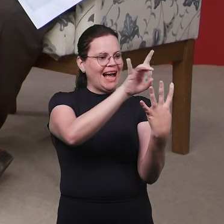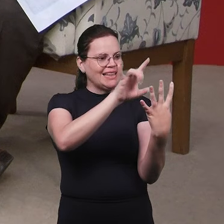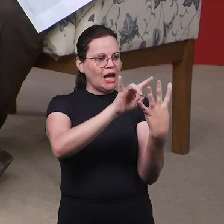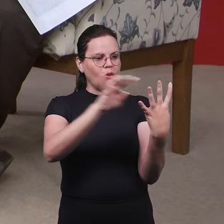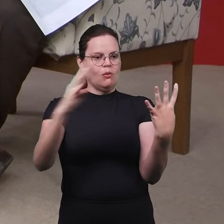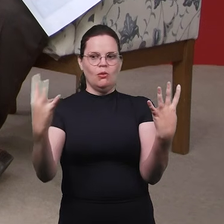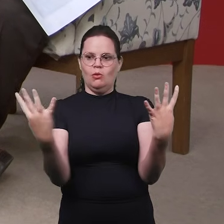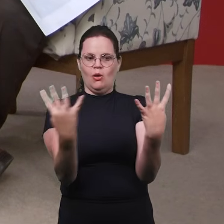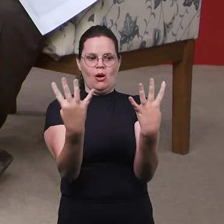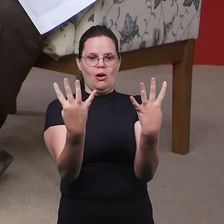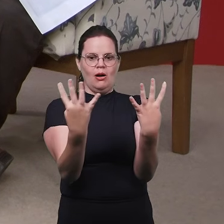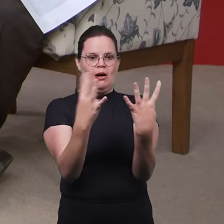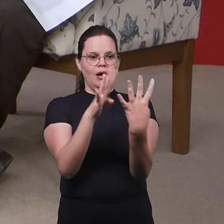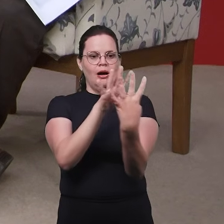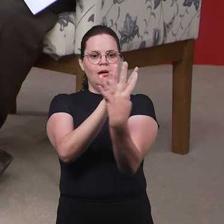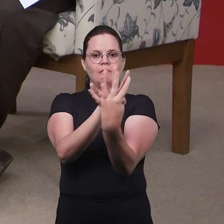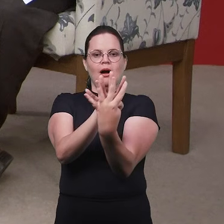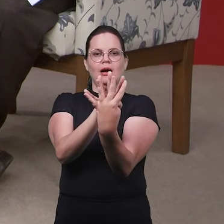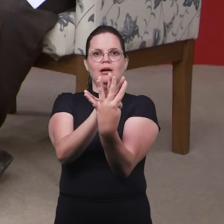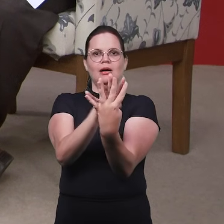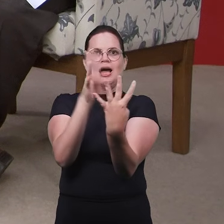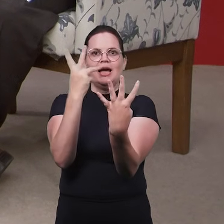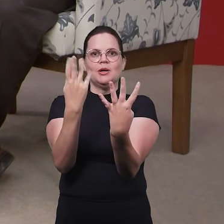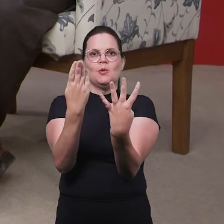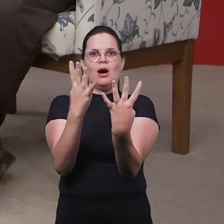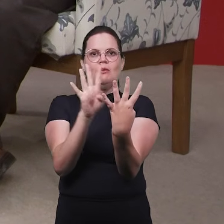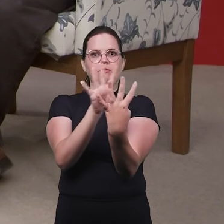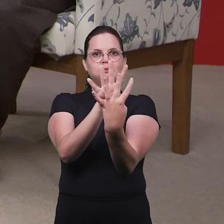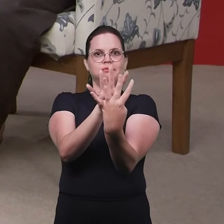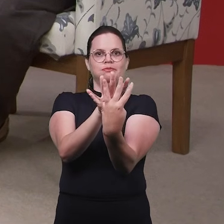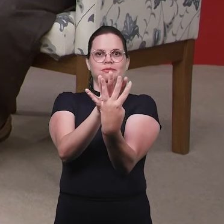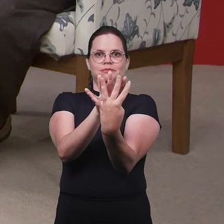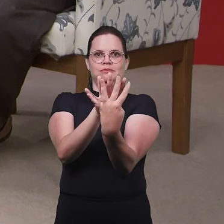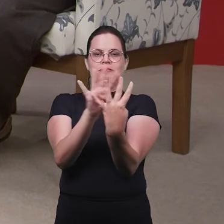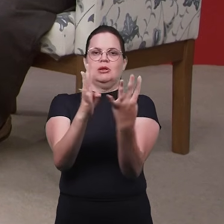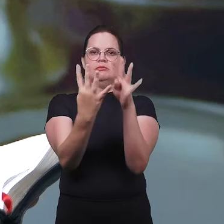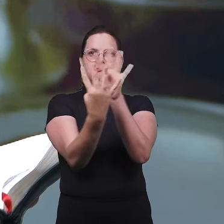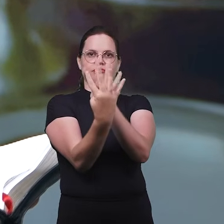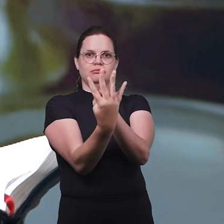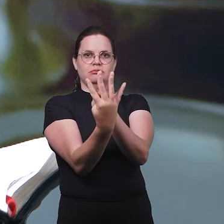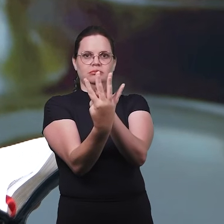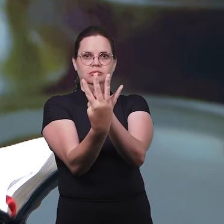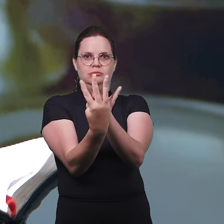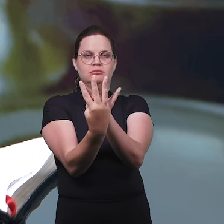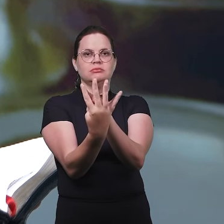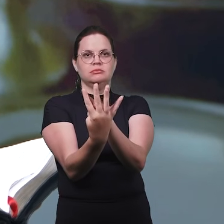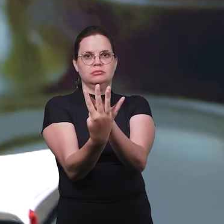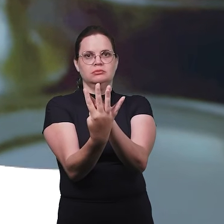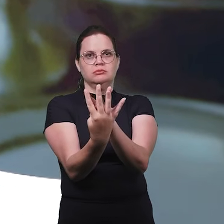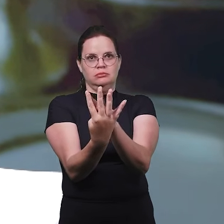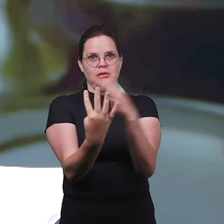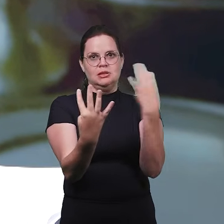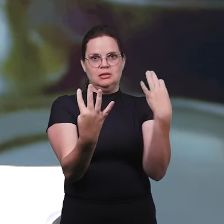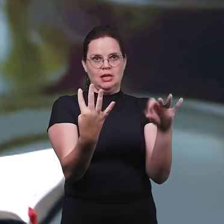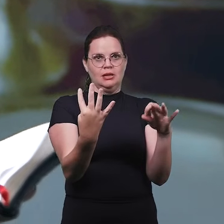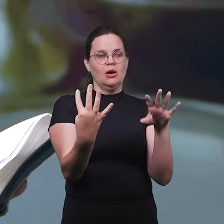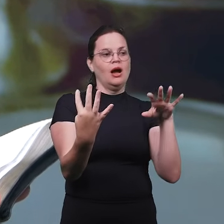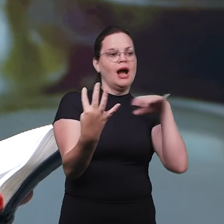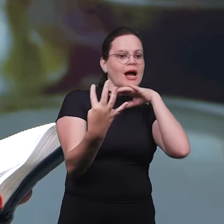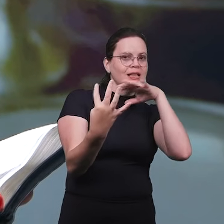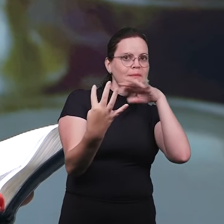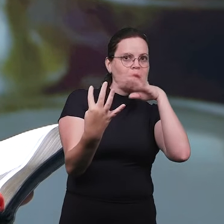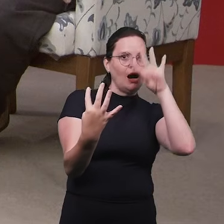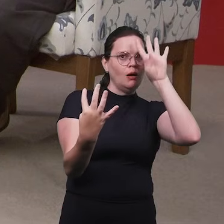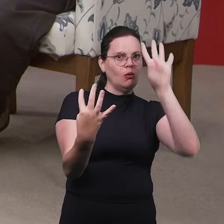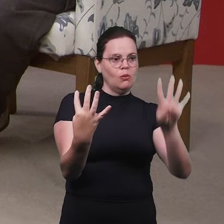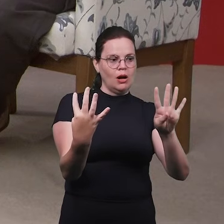Carlos. Por que animal feroz, pastor Antônio Carlos, representando reinos e homens?